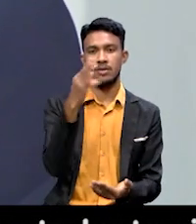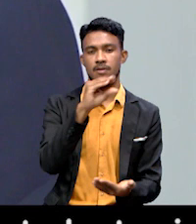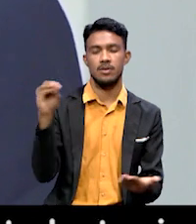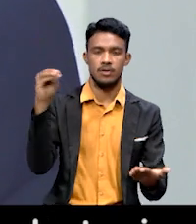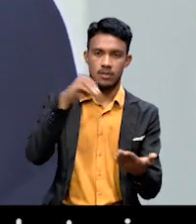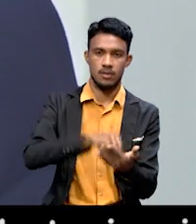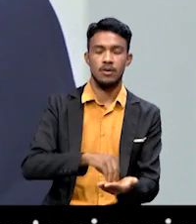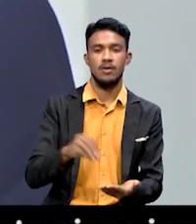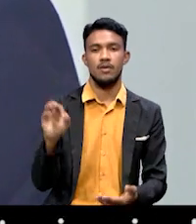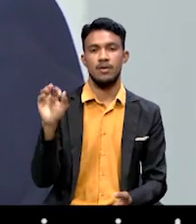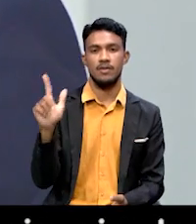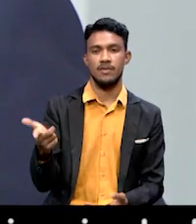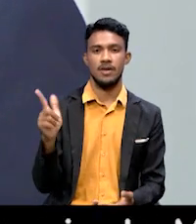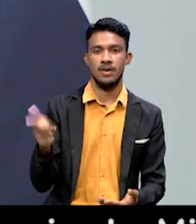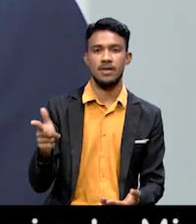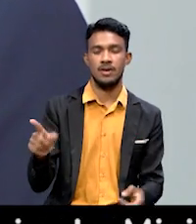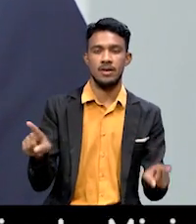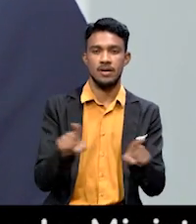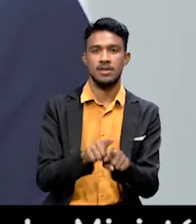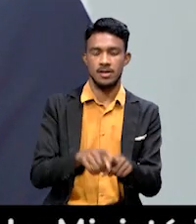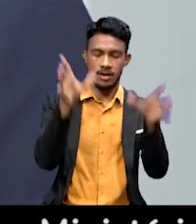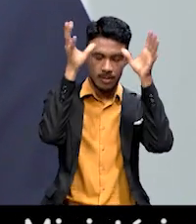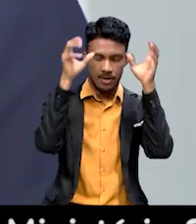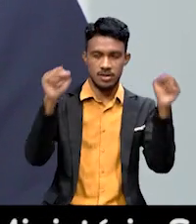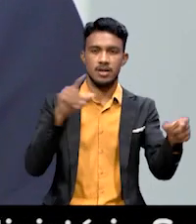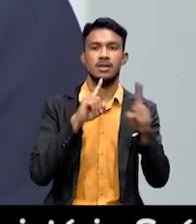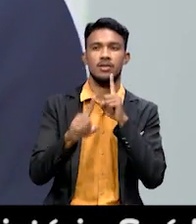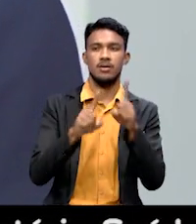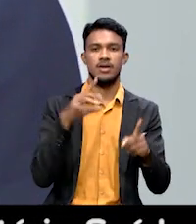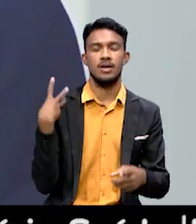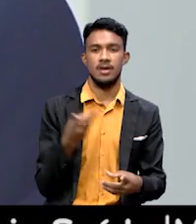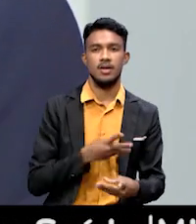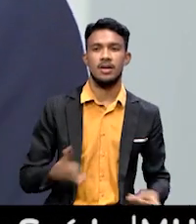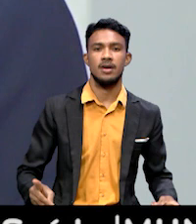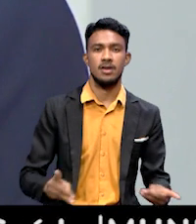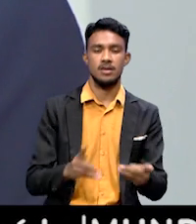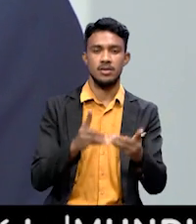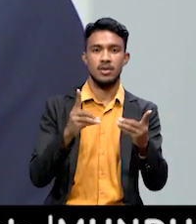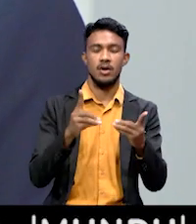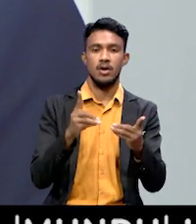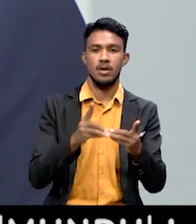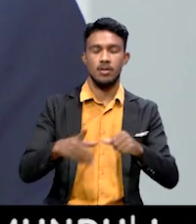necessidade de correr, Sua Excelência, Presidente da República, até, e está só um impasse político.